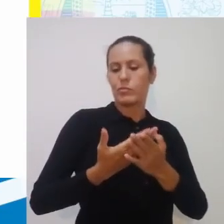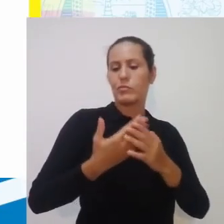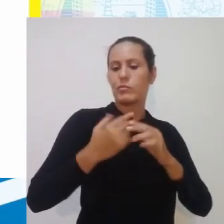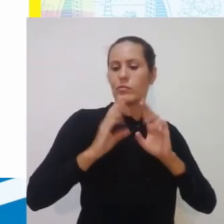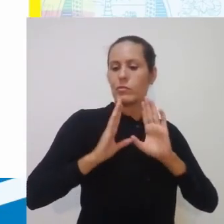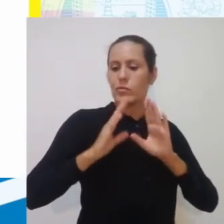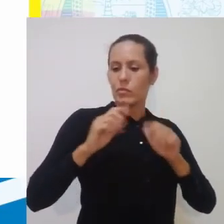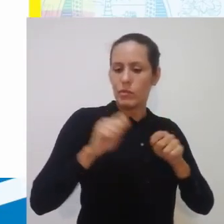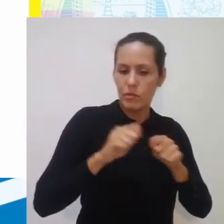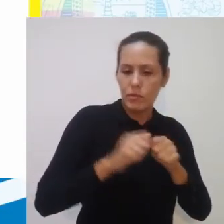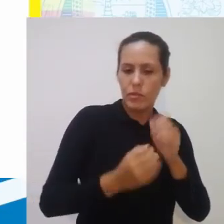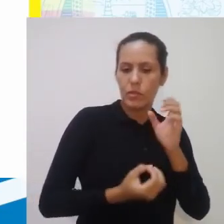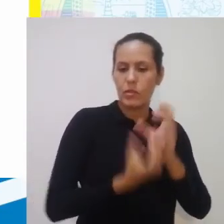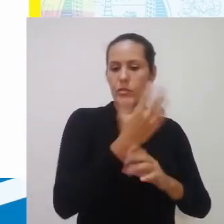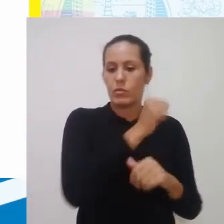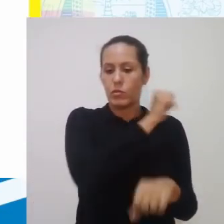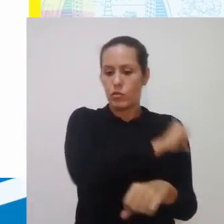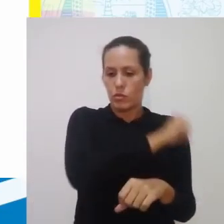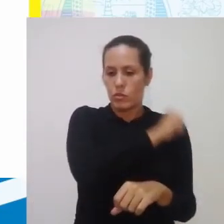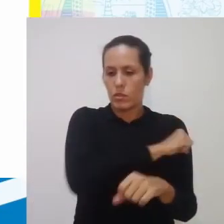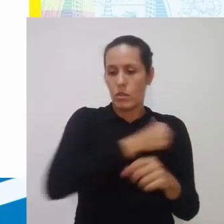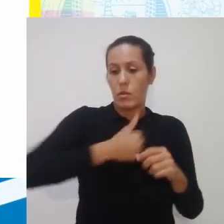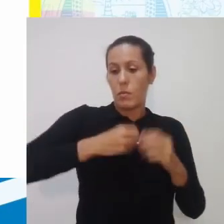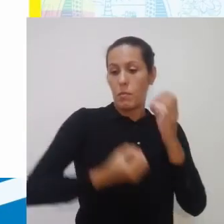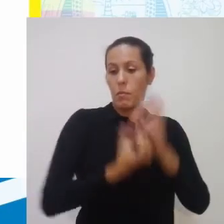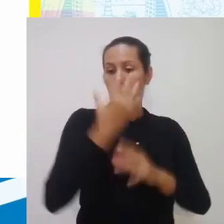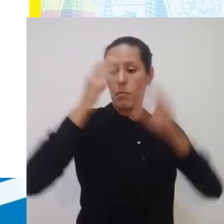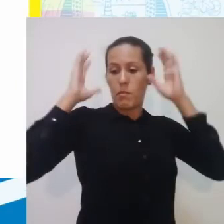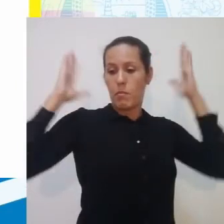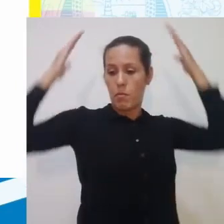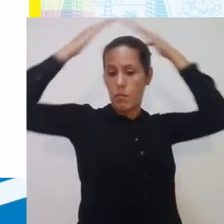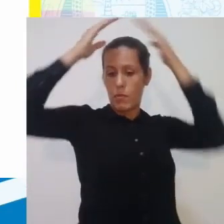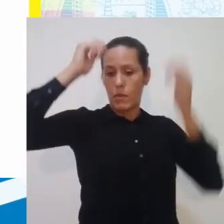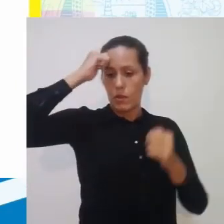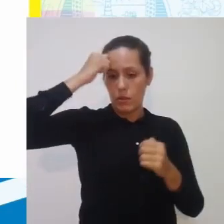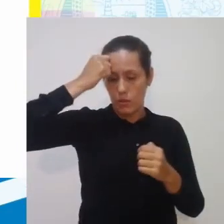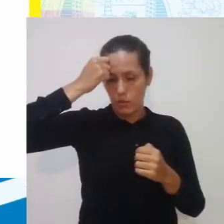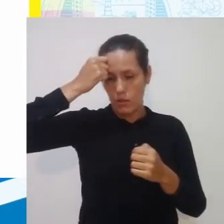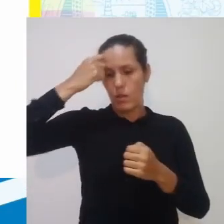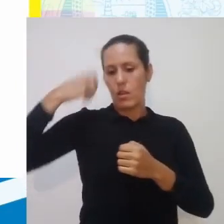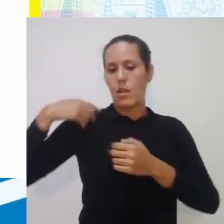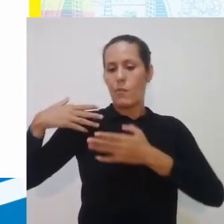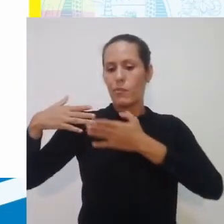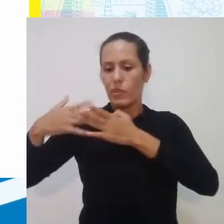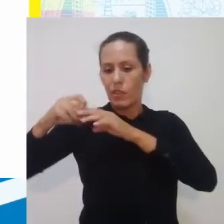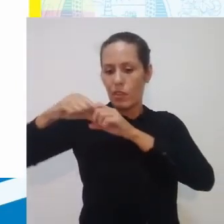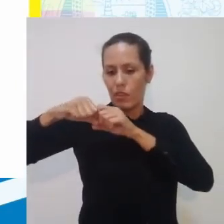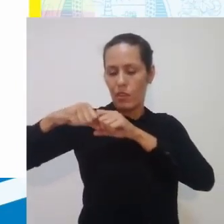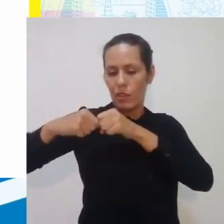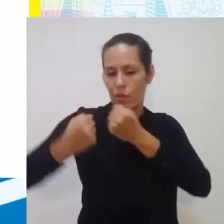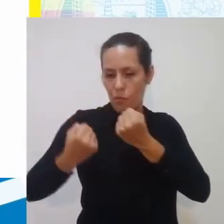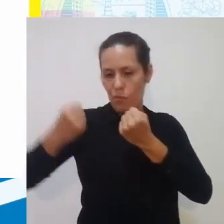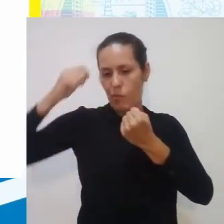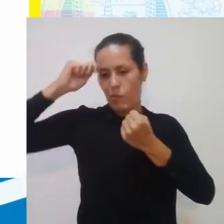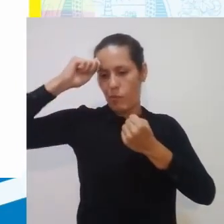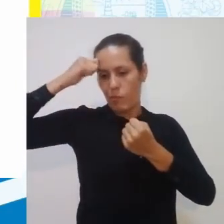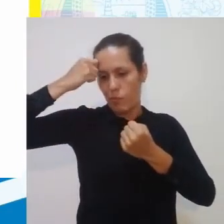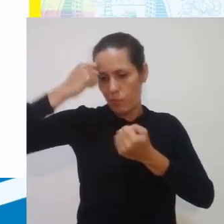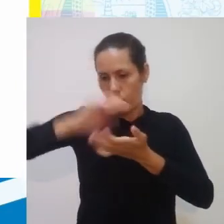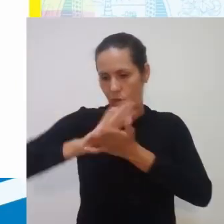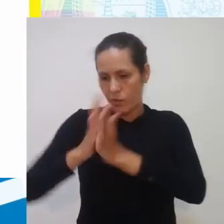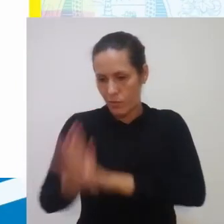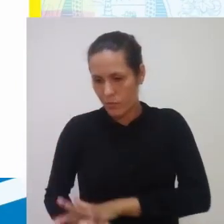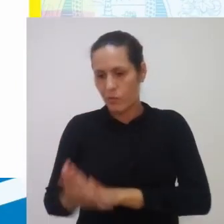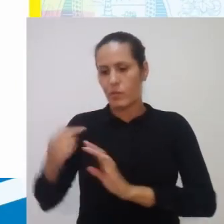Municipal do Rio de Janeiro, onde se tornou a primeira bailarina negra, quebrando a barreira do preconceito racial. Triste afirma